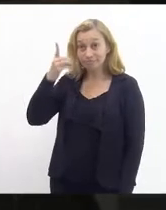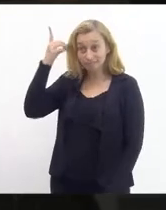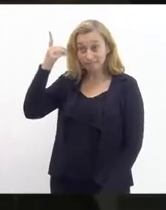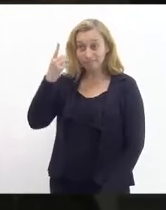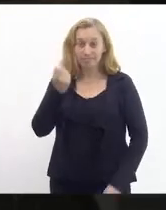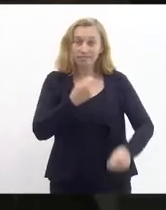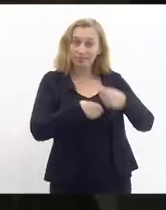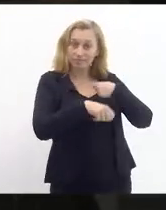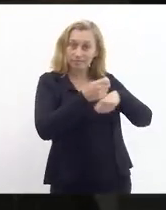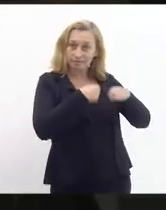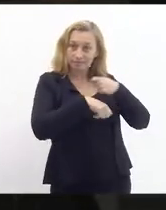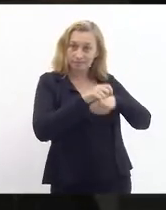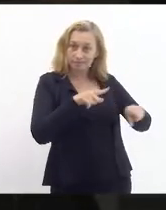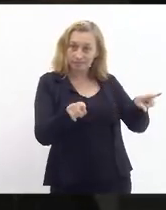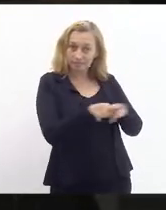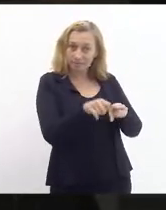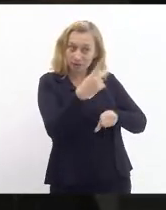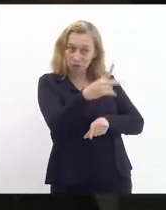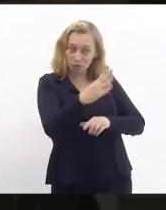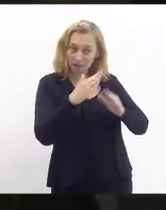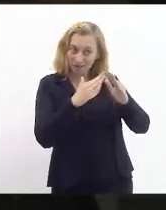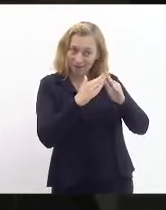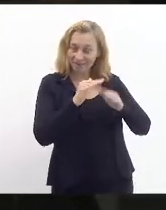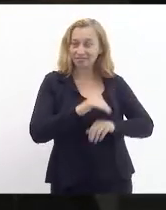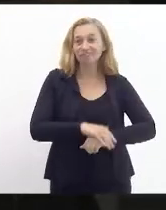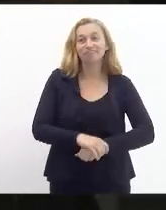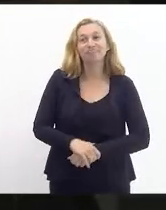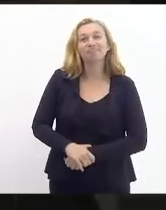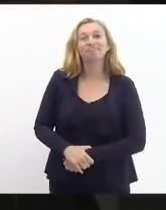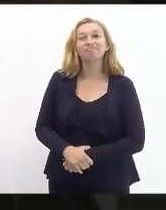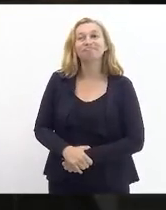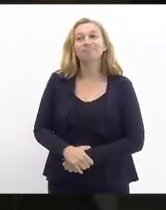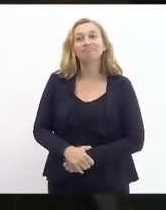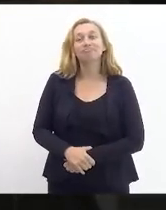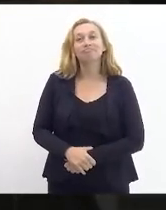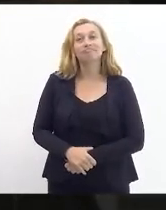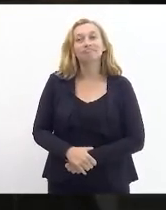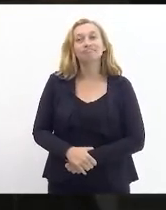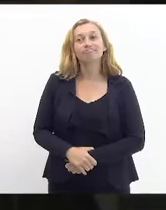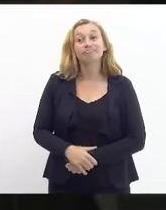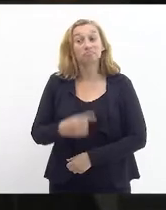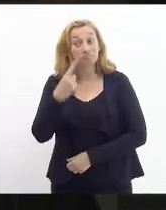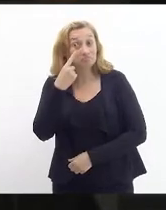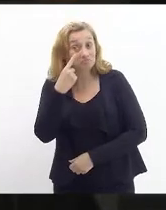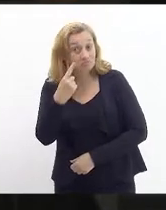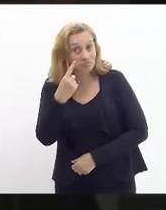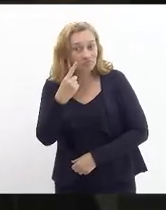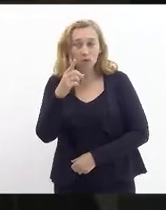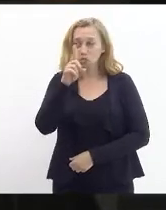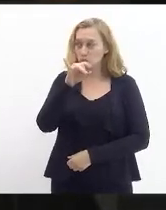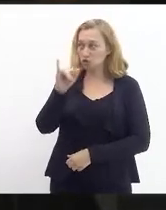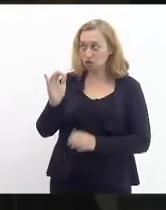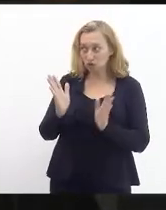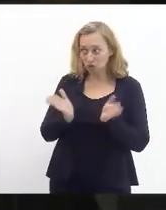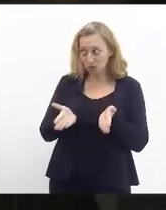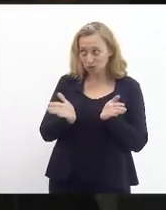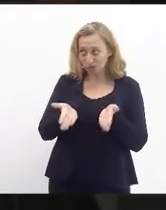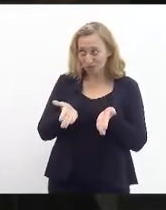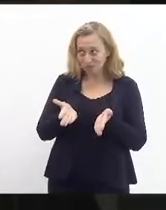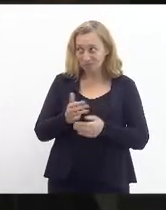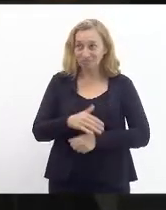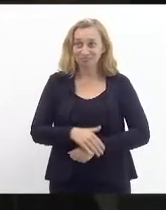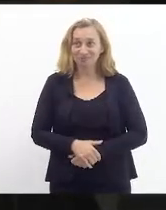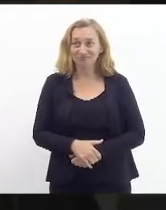administra também a sua casa já deve ter presenciado no dia de hoje